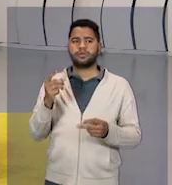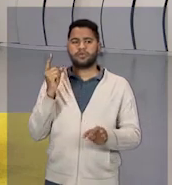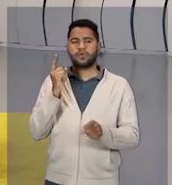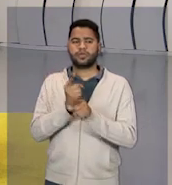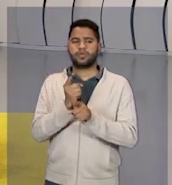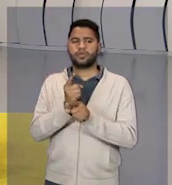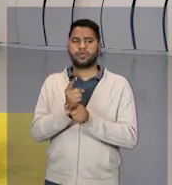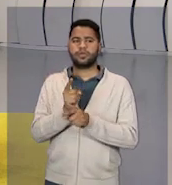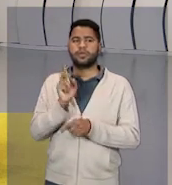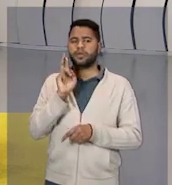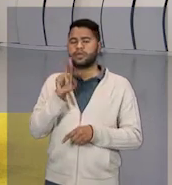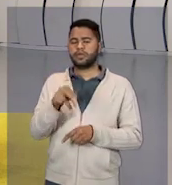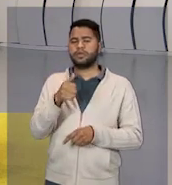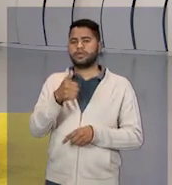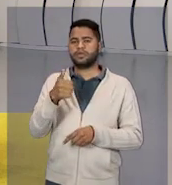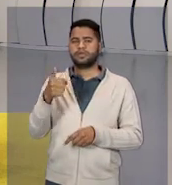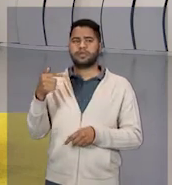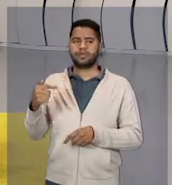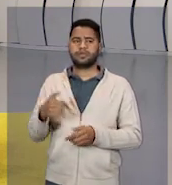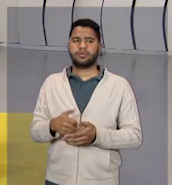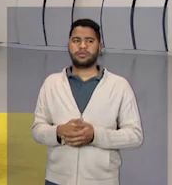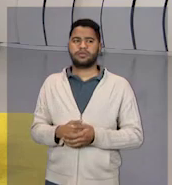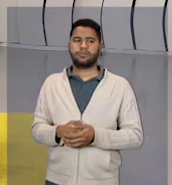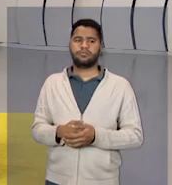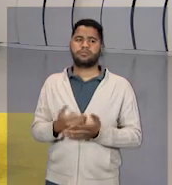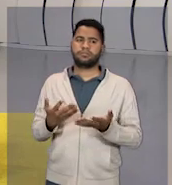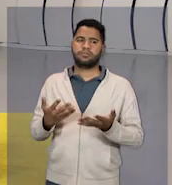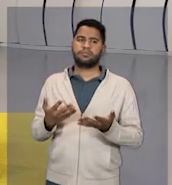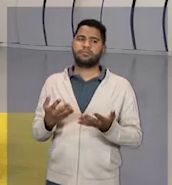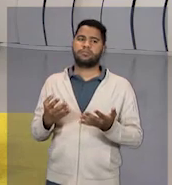achar 117. Então, você fala que o ângulo D